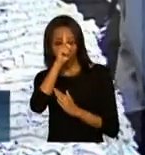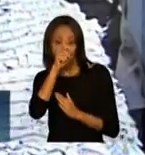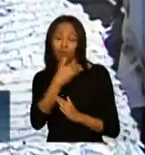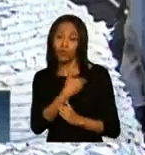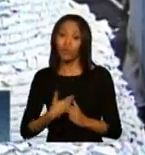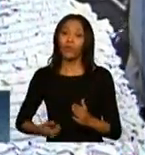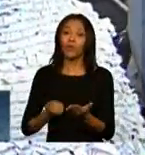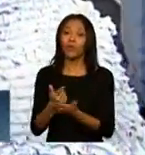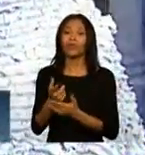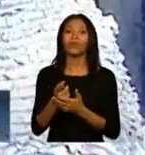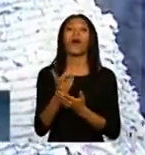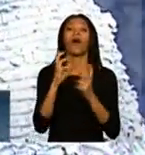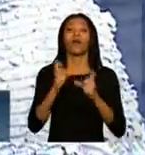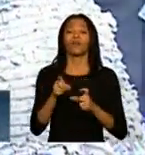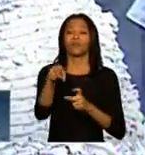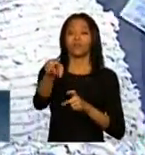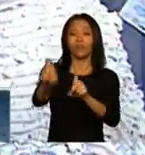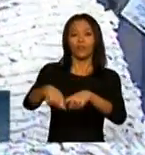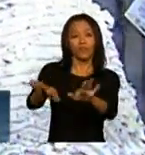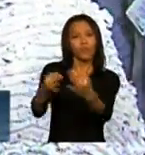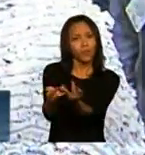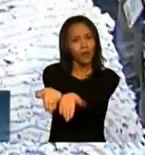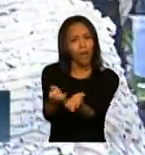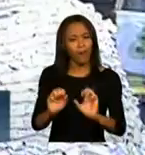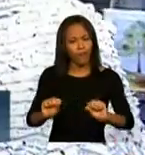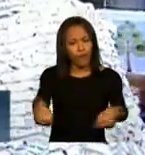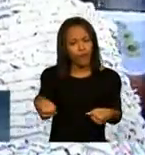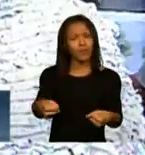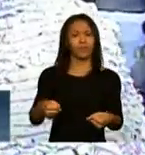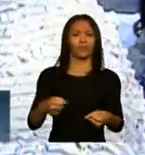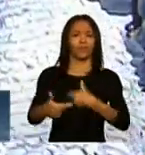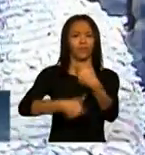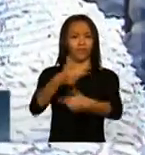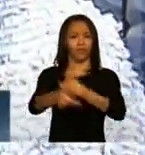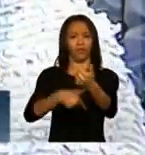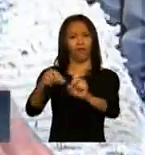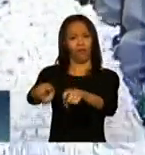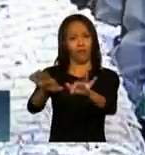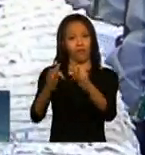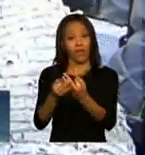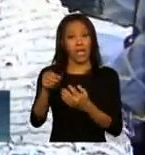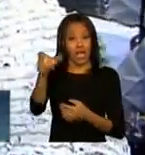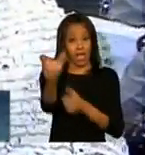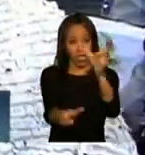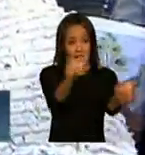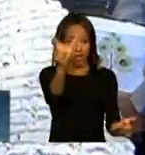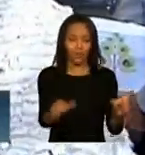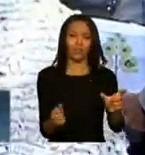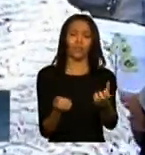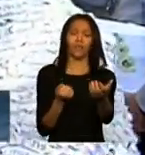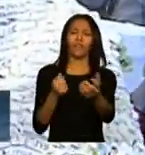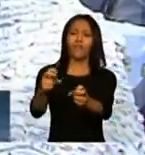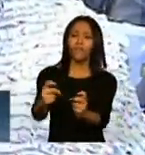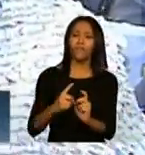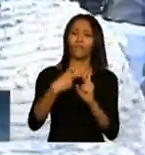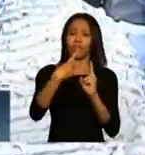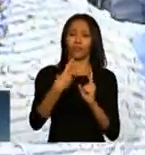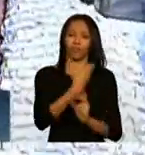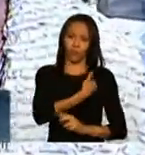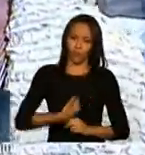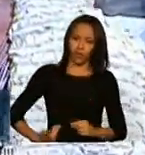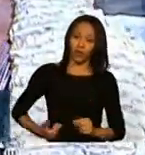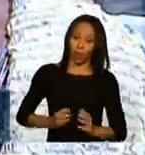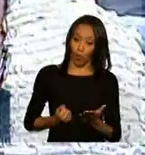ser uma ferramenta muito poderosa para fortalecer a agricultura familiar. Esse agricultor, à medida que ele vende para o Estado, ele aprende a vender,